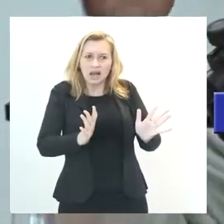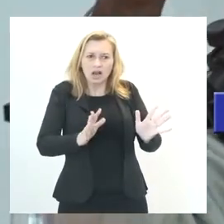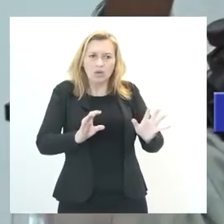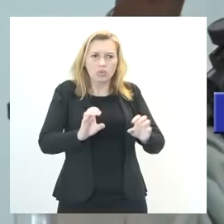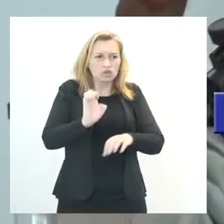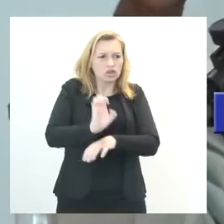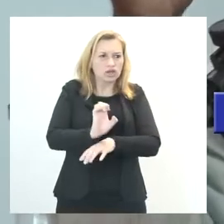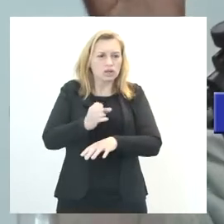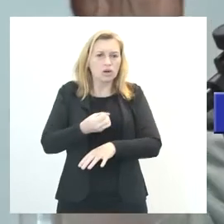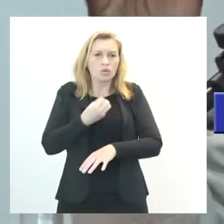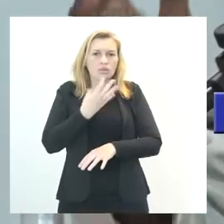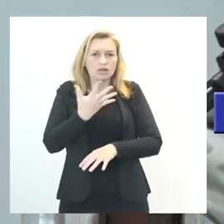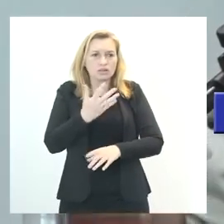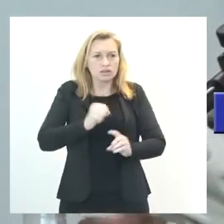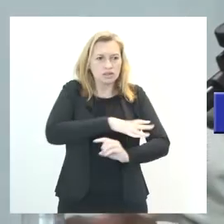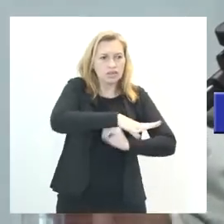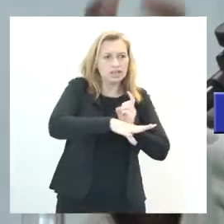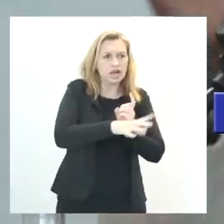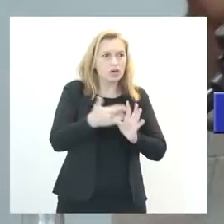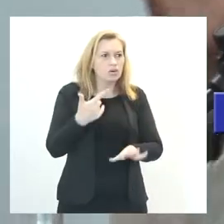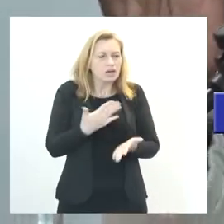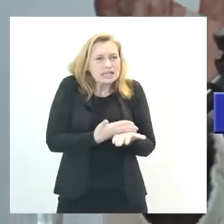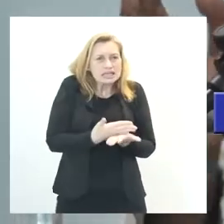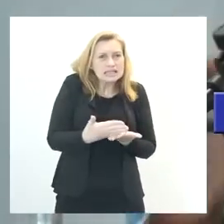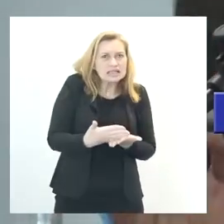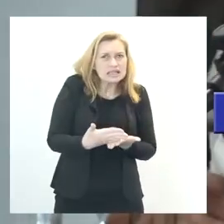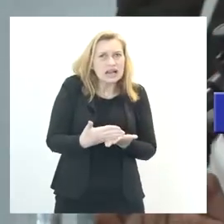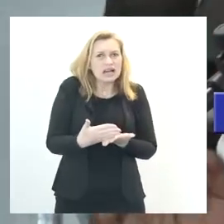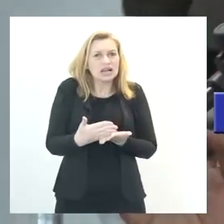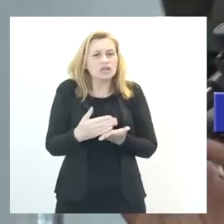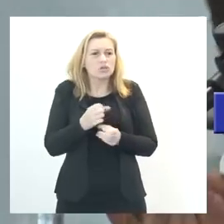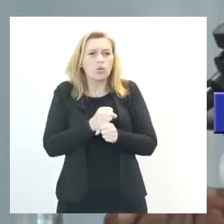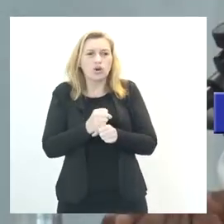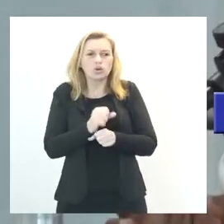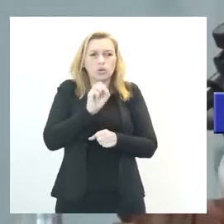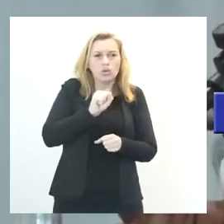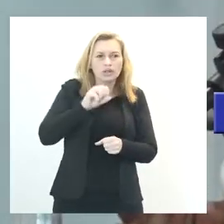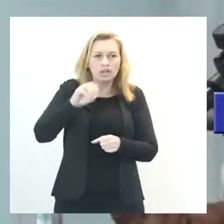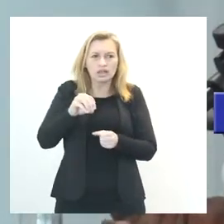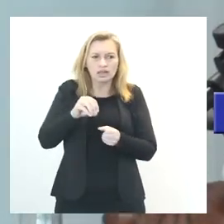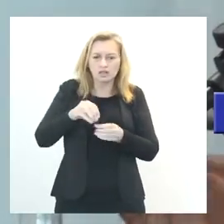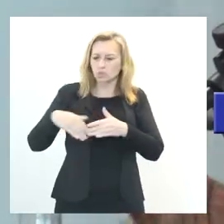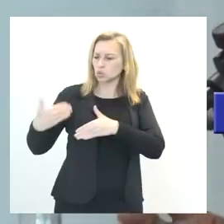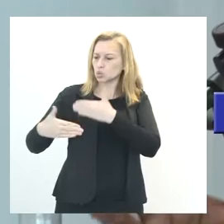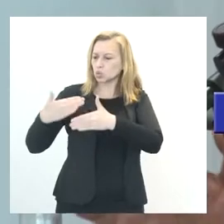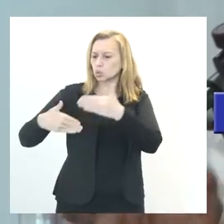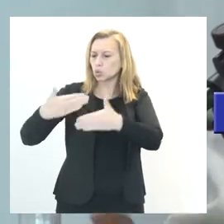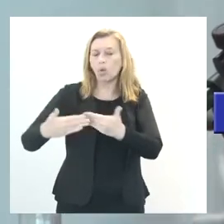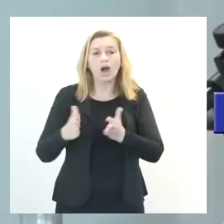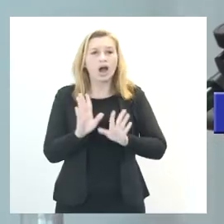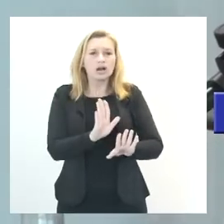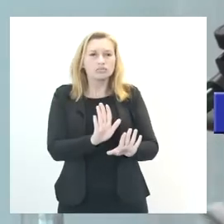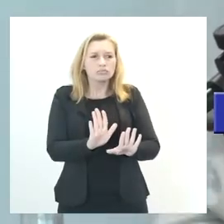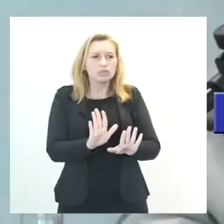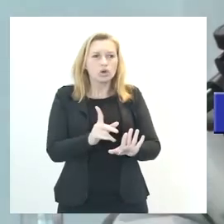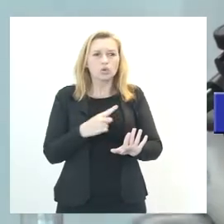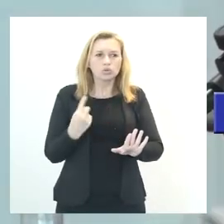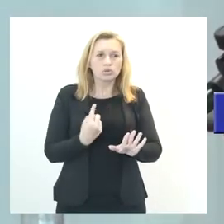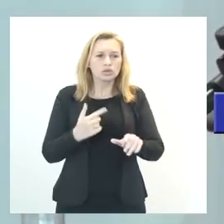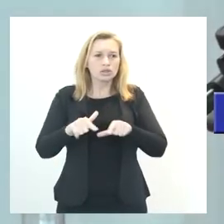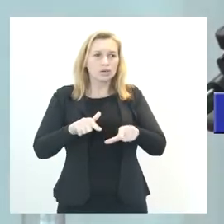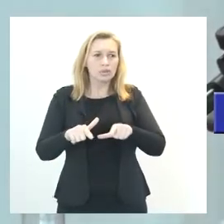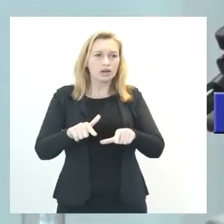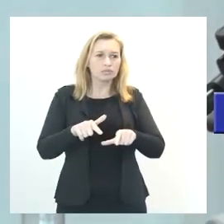foi pensado no Melhor da década de 80 nós temos entender isso é uma trajetória e nosso caso precisa ficar bem setor de